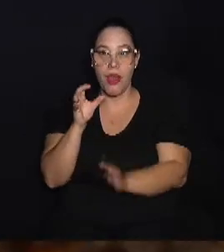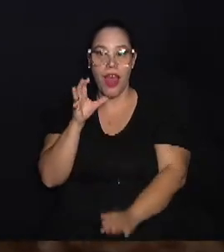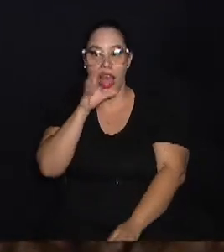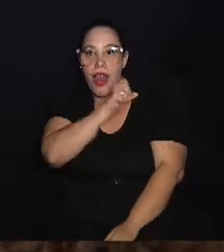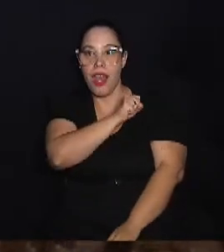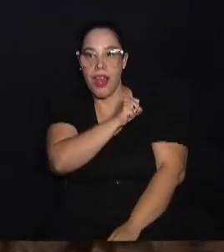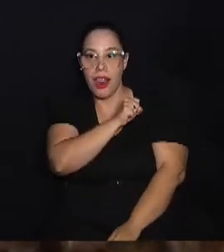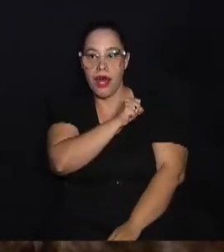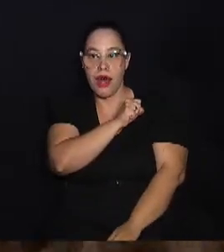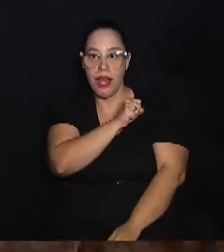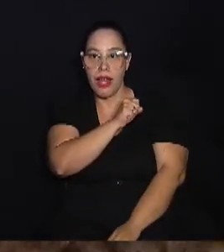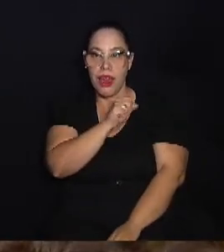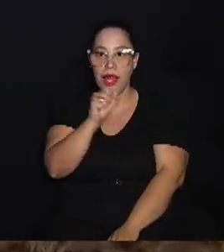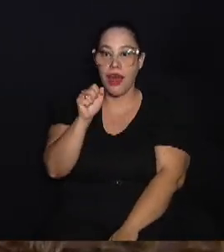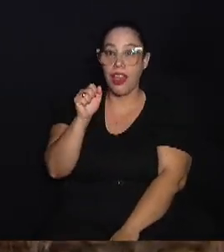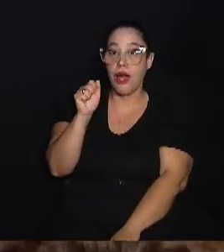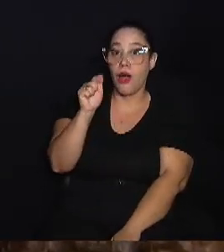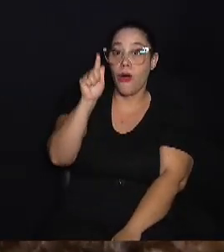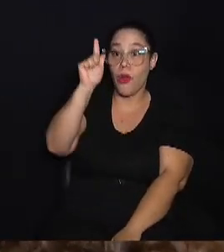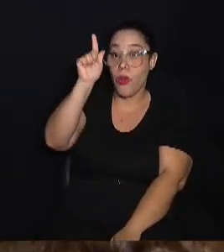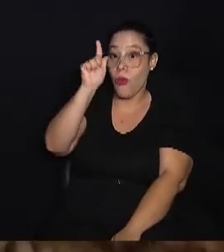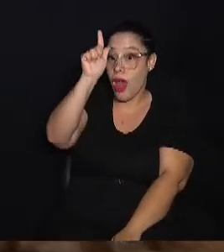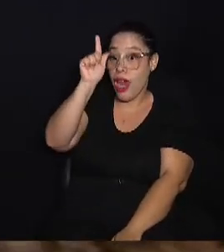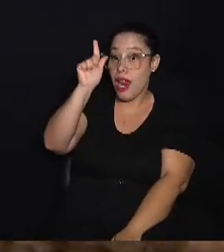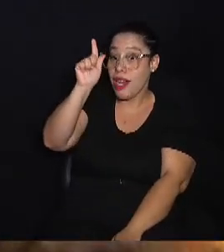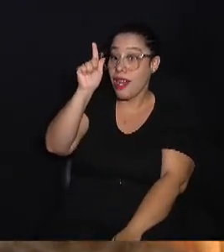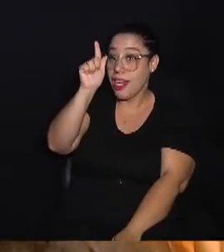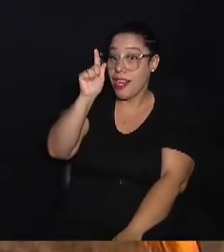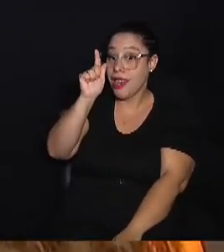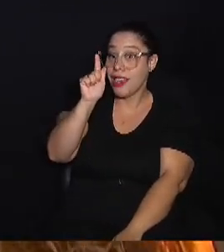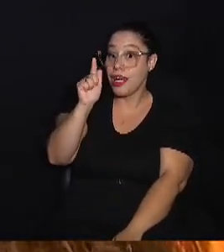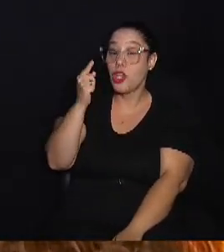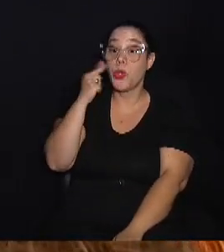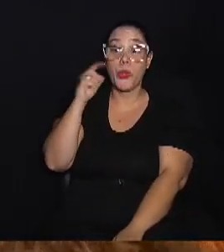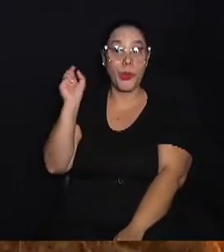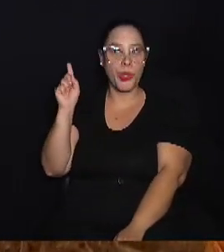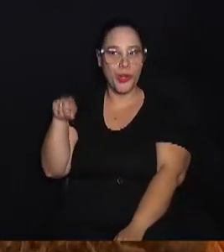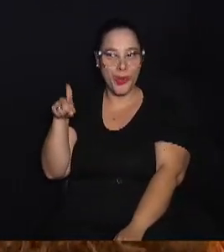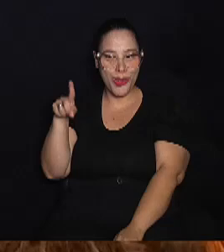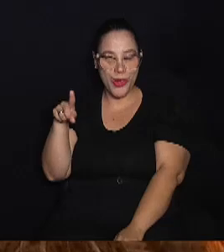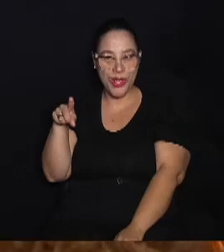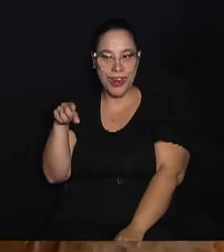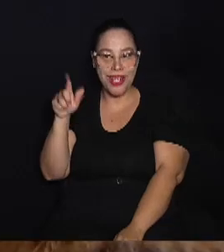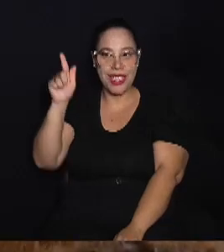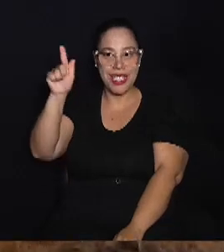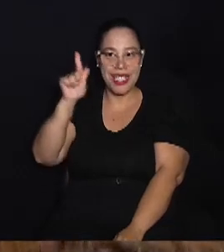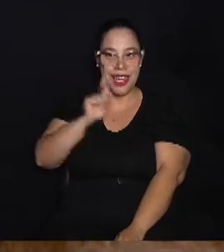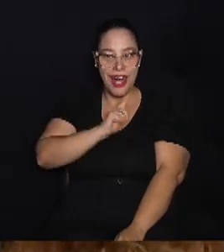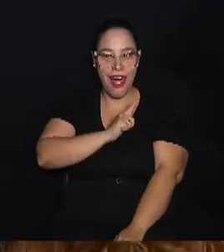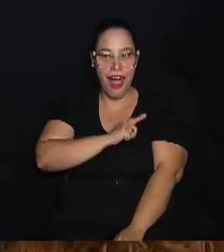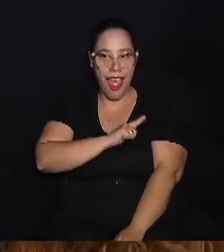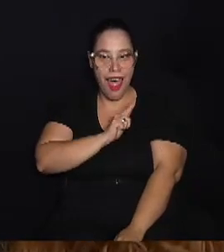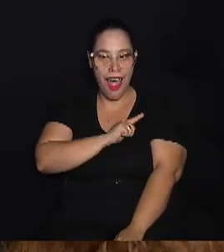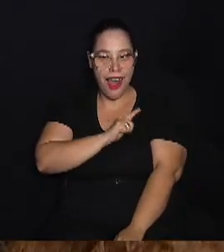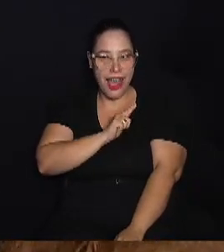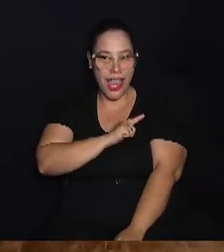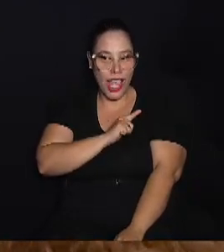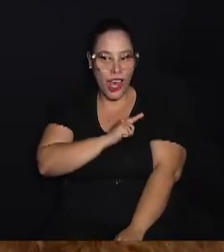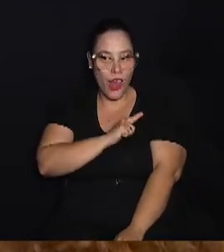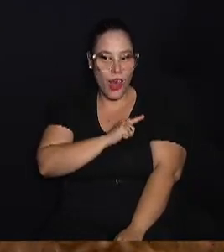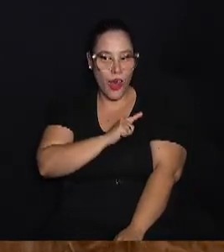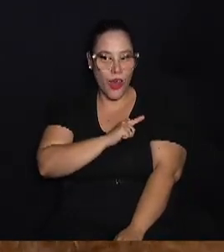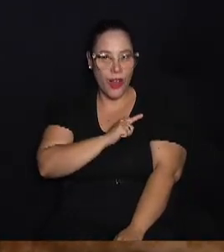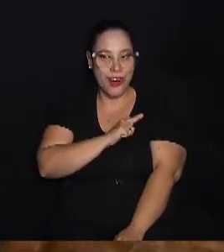de Libras. Guarani. Guarani. Isso, vamos lá, Guarani. Guarani.